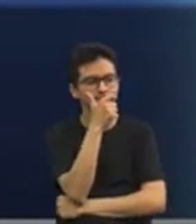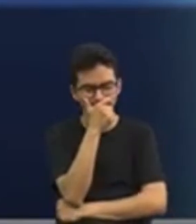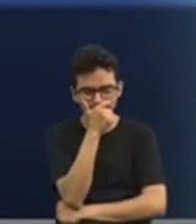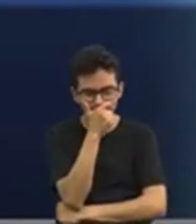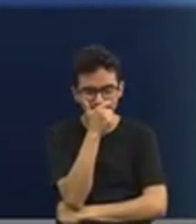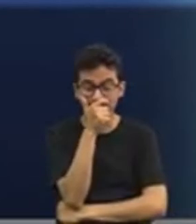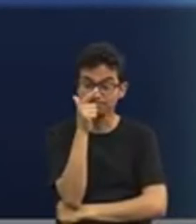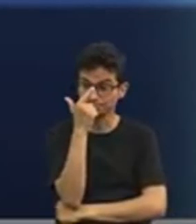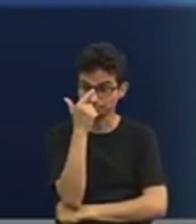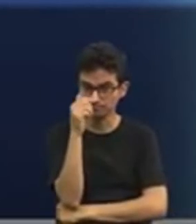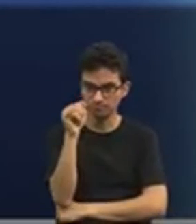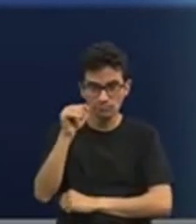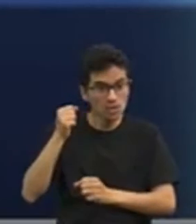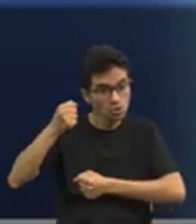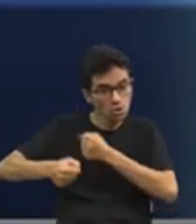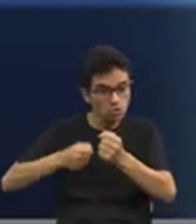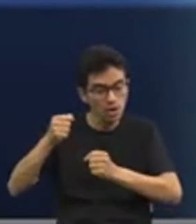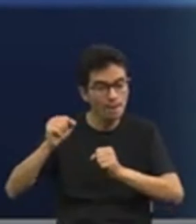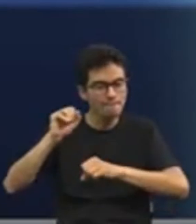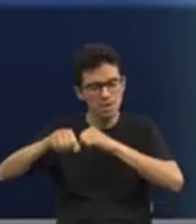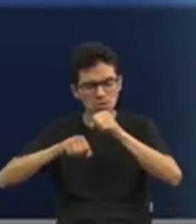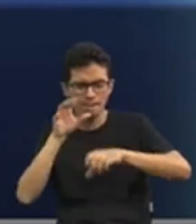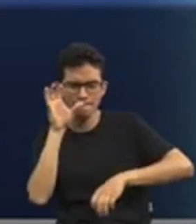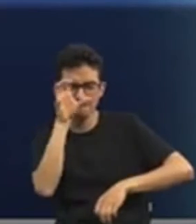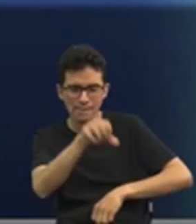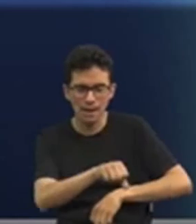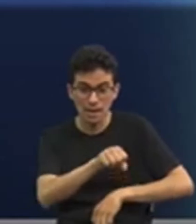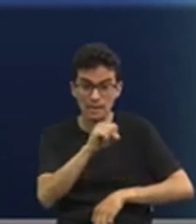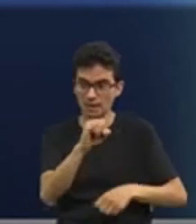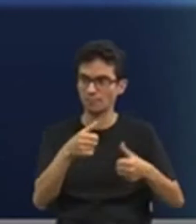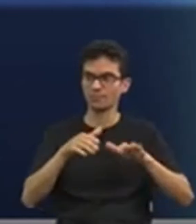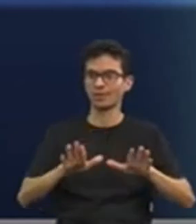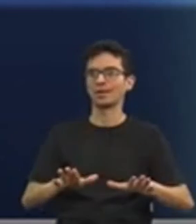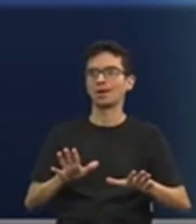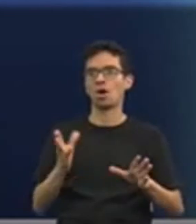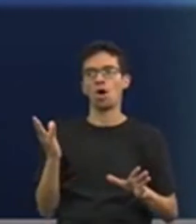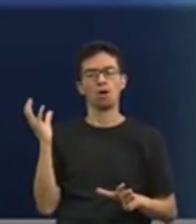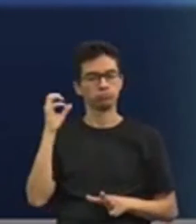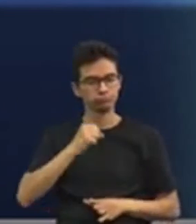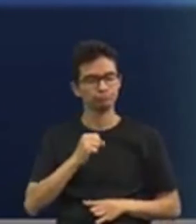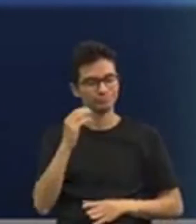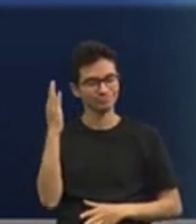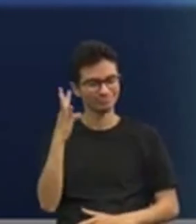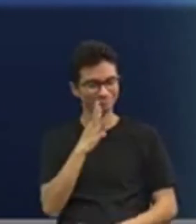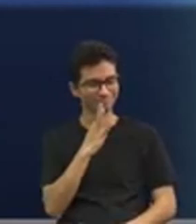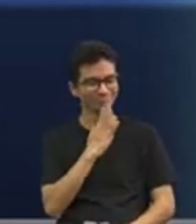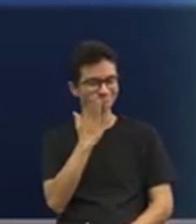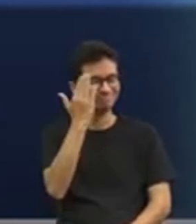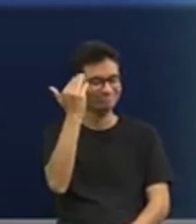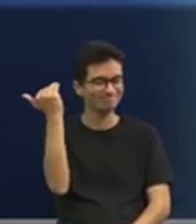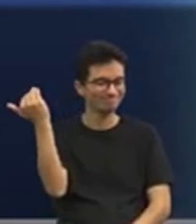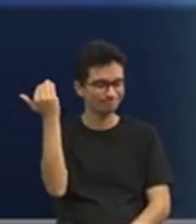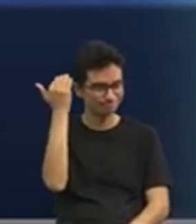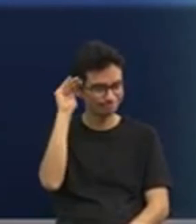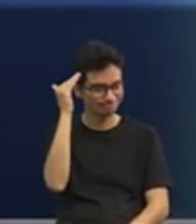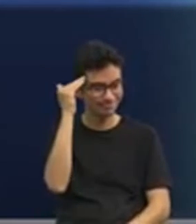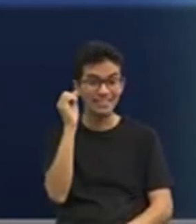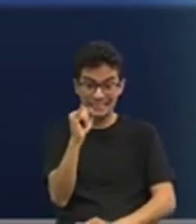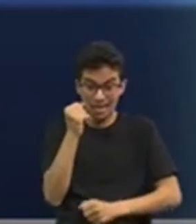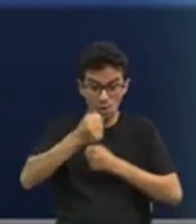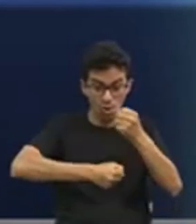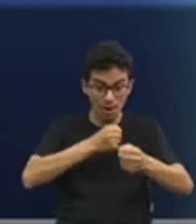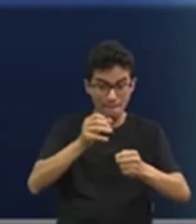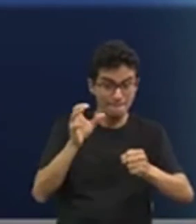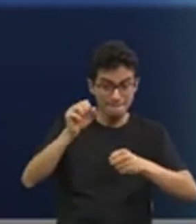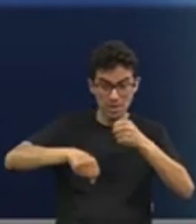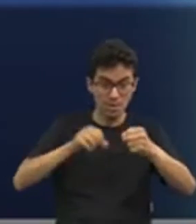assim se corre bicho de pega amor você fica ele te cobra vocês conhecem essa expressão ver se correr o